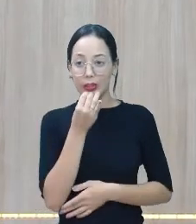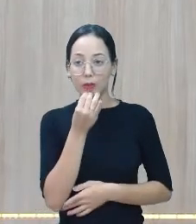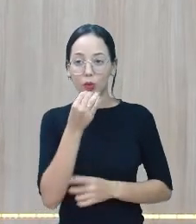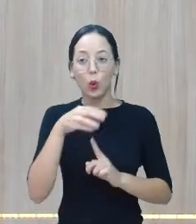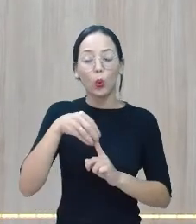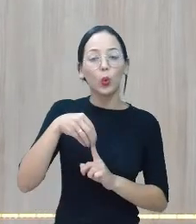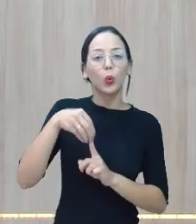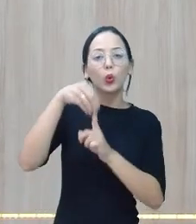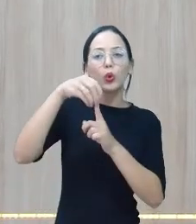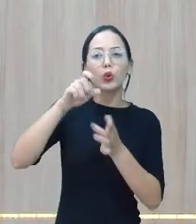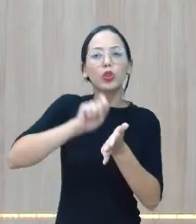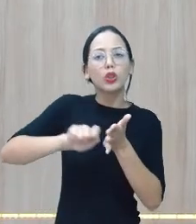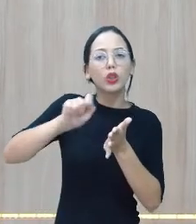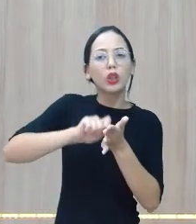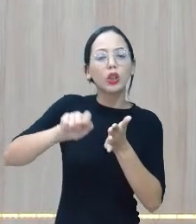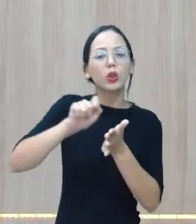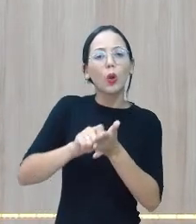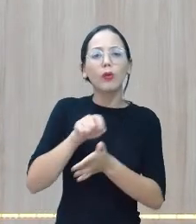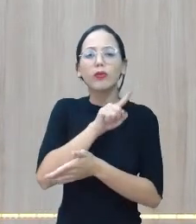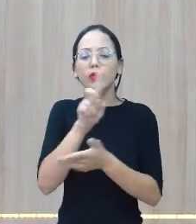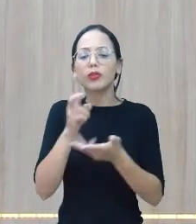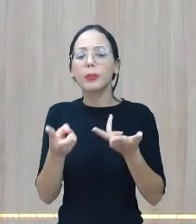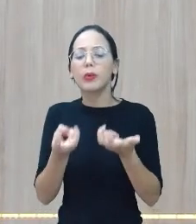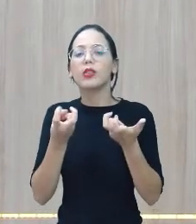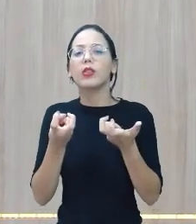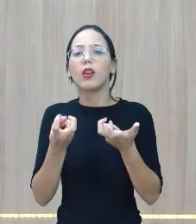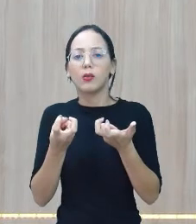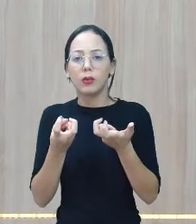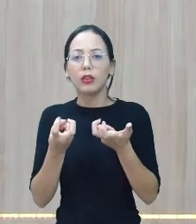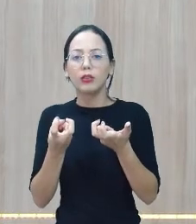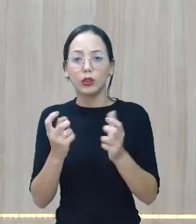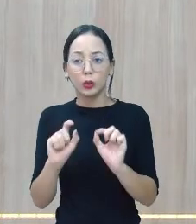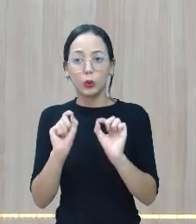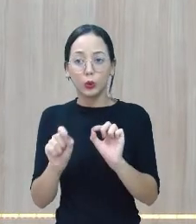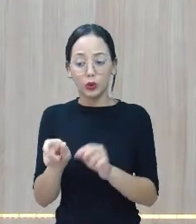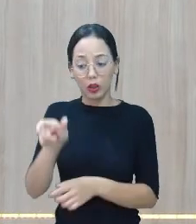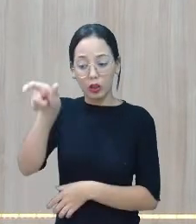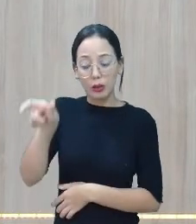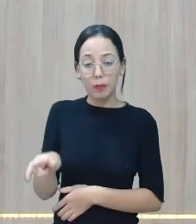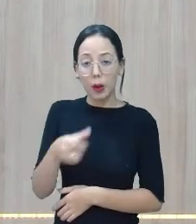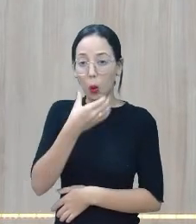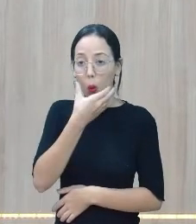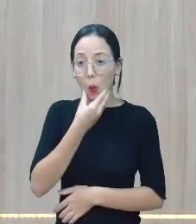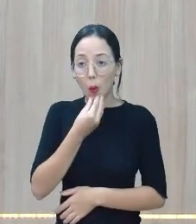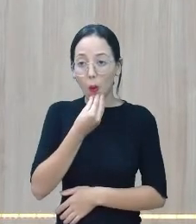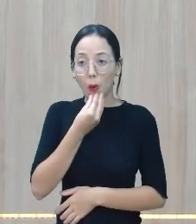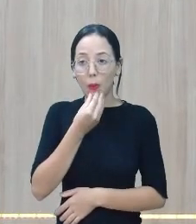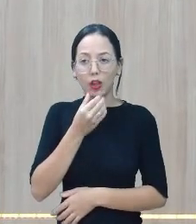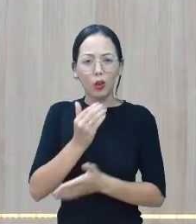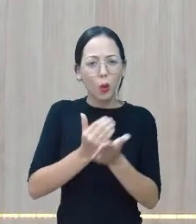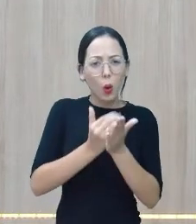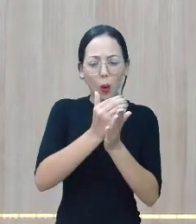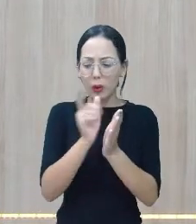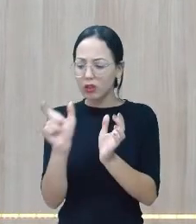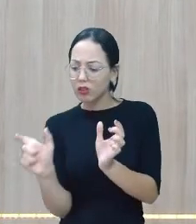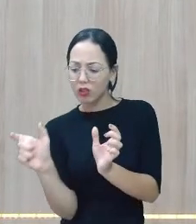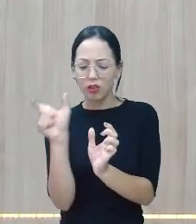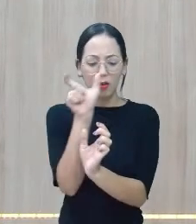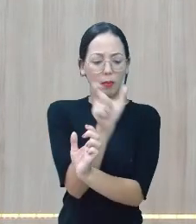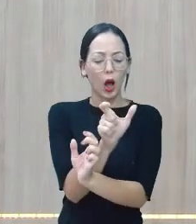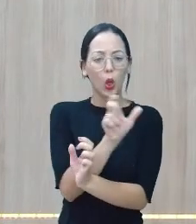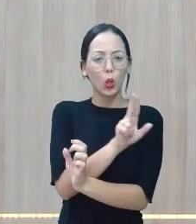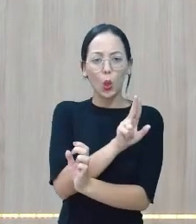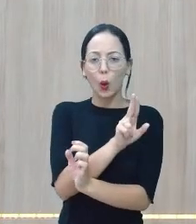único escritor, vocês percebem que José Saramago não está no início, não é?